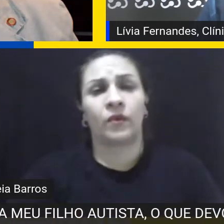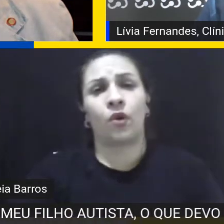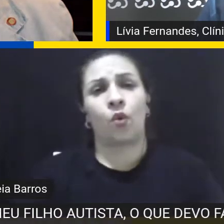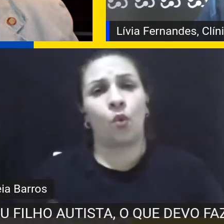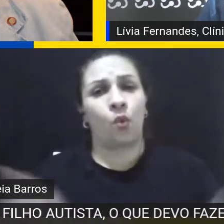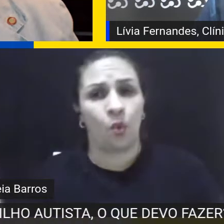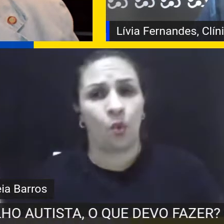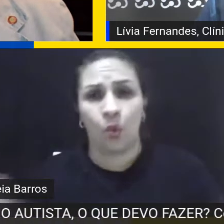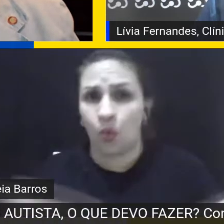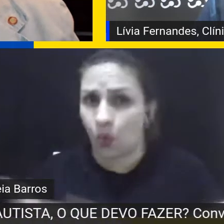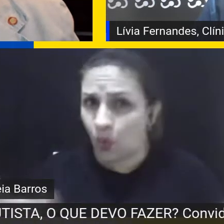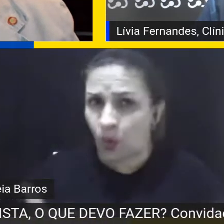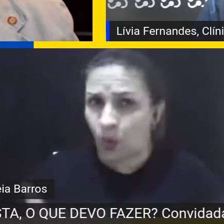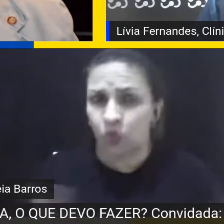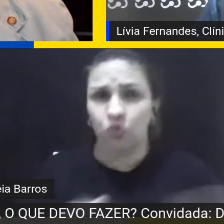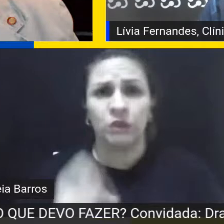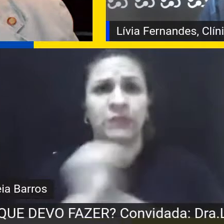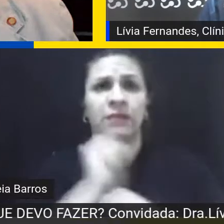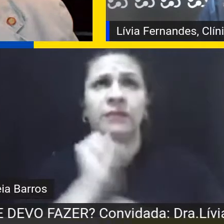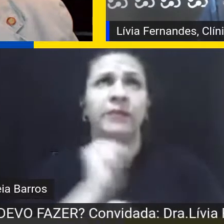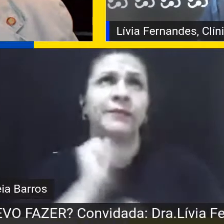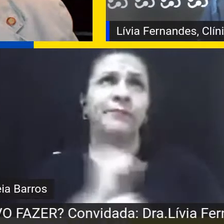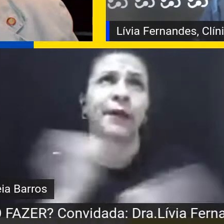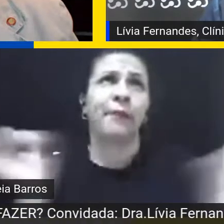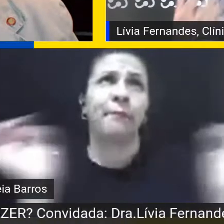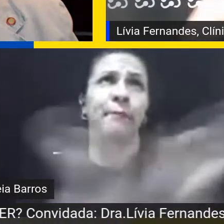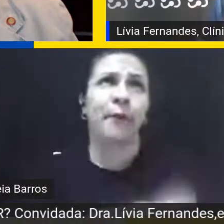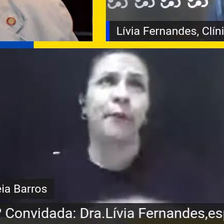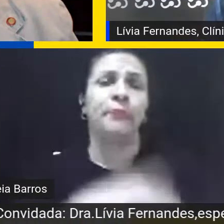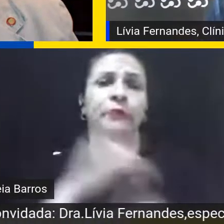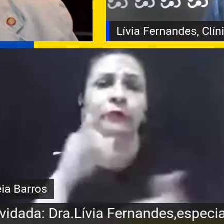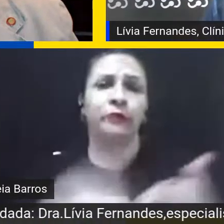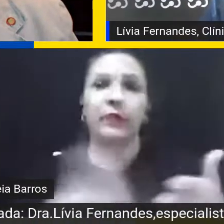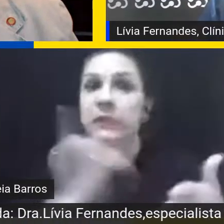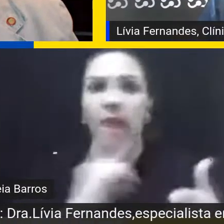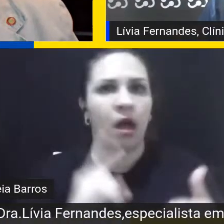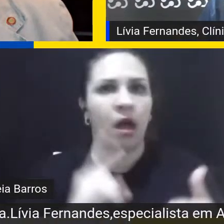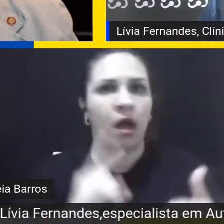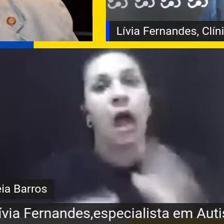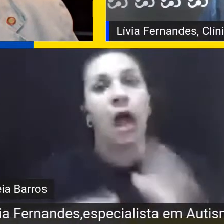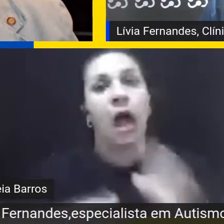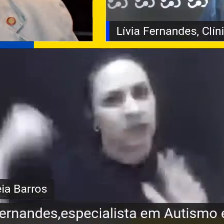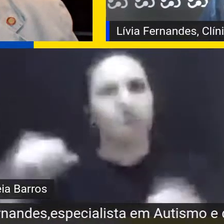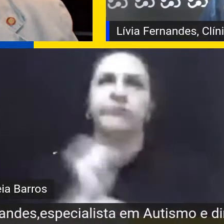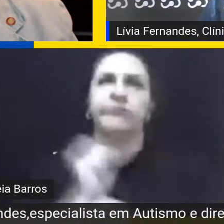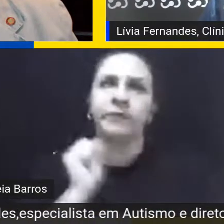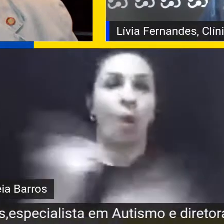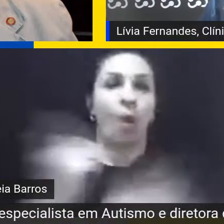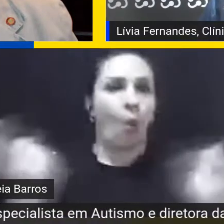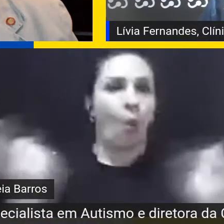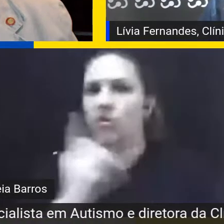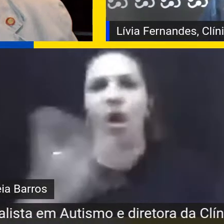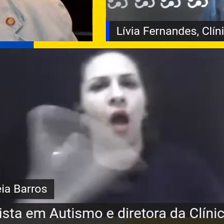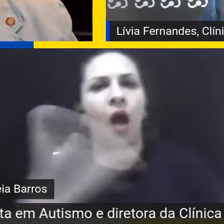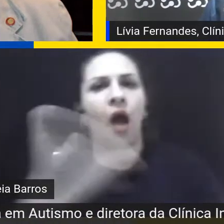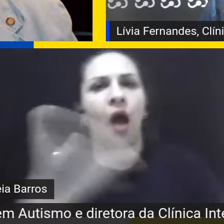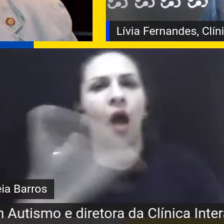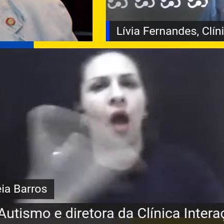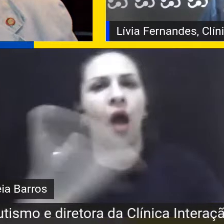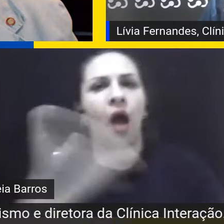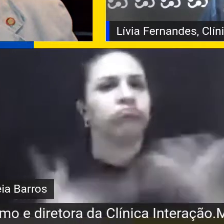ser fechado para se iniciar terapias, como antigamente acontecia, né? A estimulação, quanto